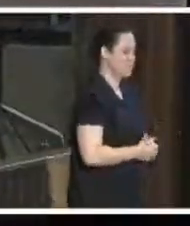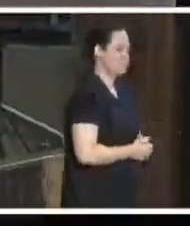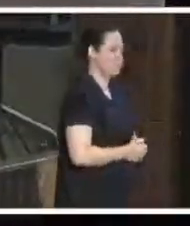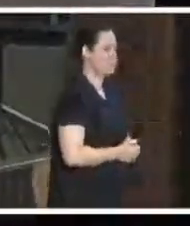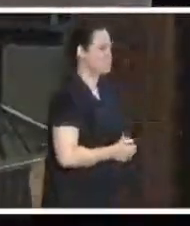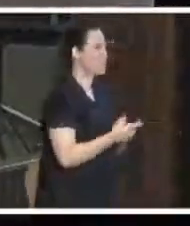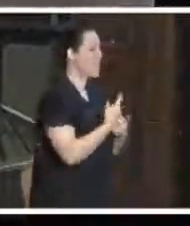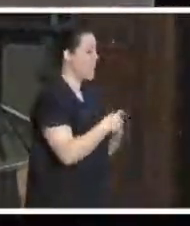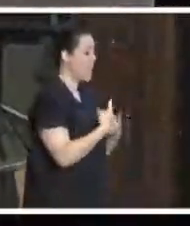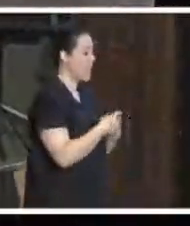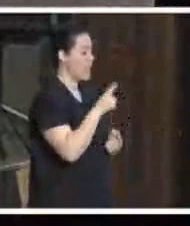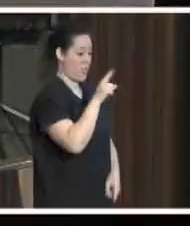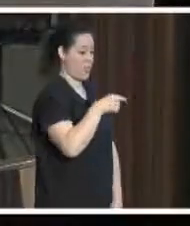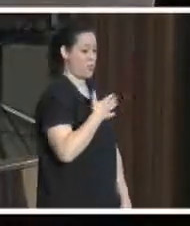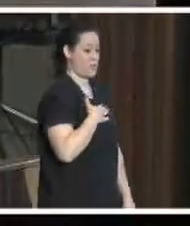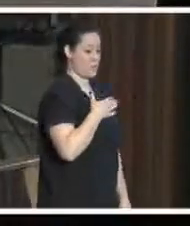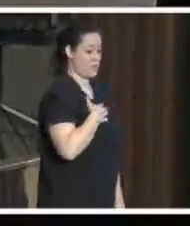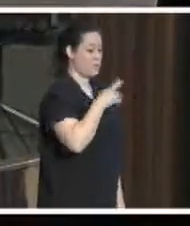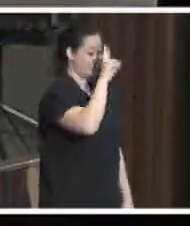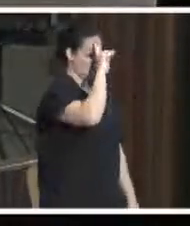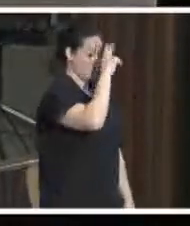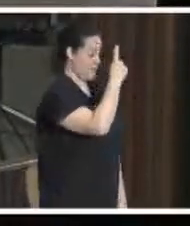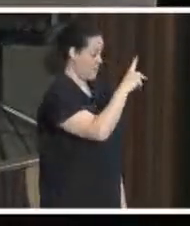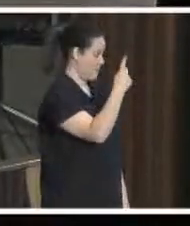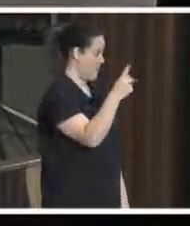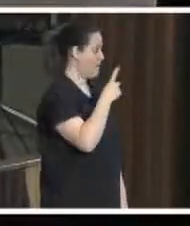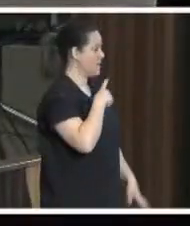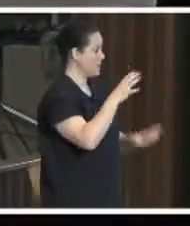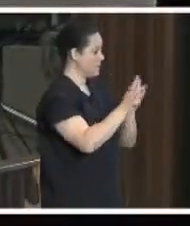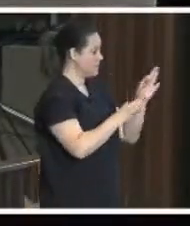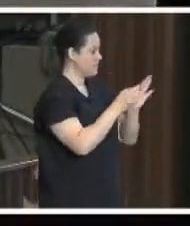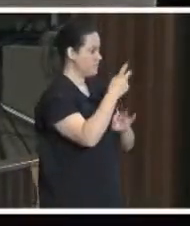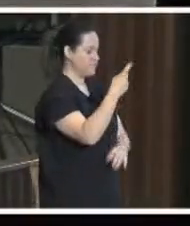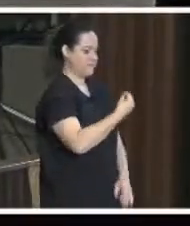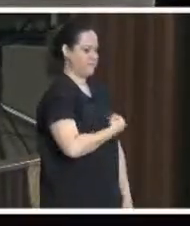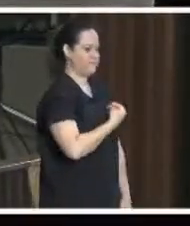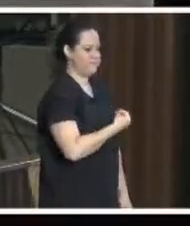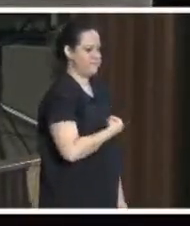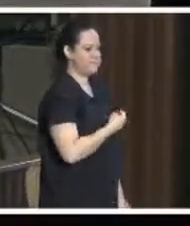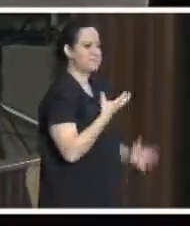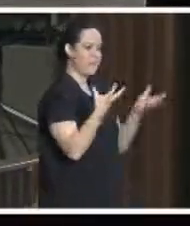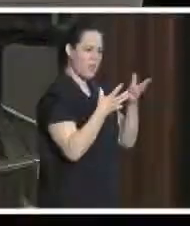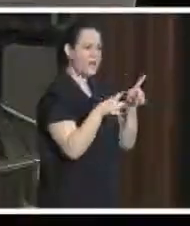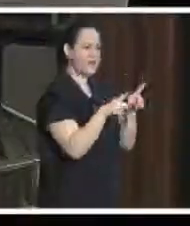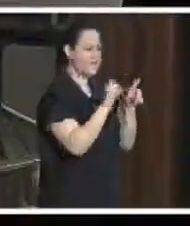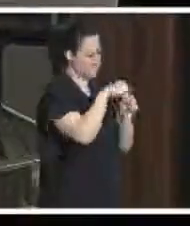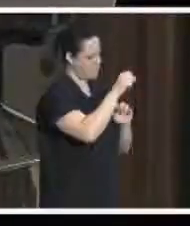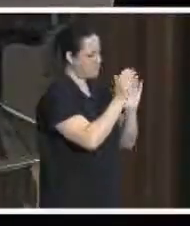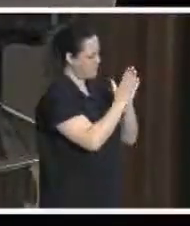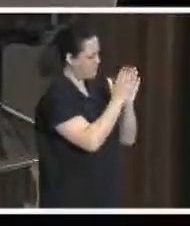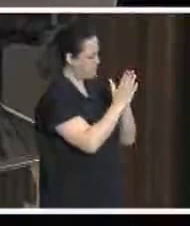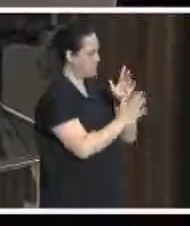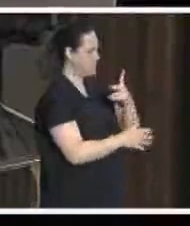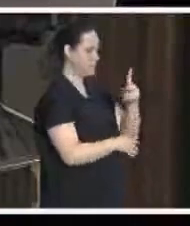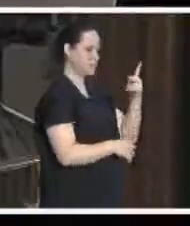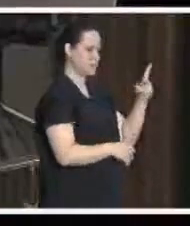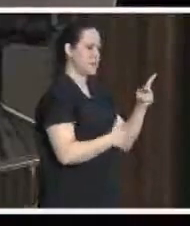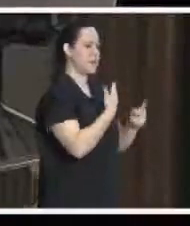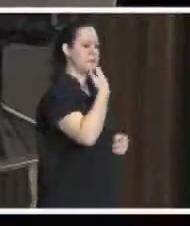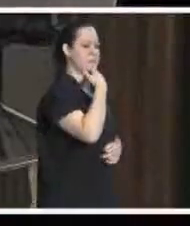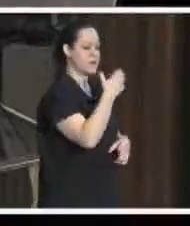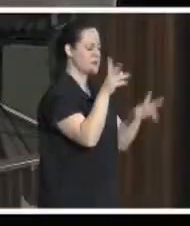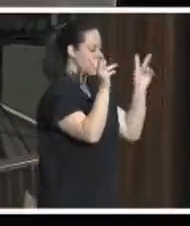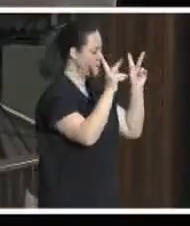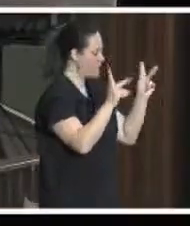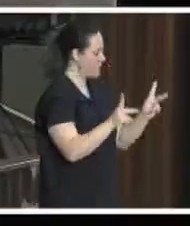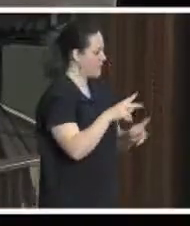porque eu sou o teu Senhor e tenho um plano para a tua vida. E eu queria muito orar por você e pedir que essa paz